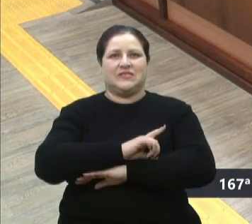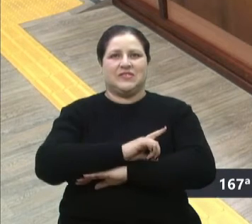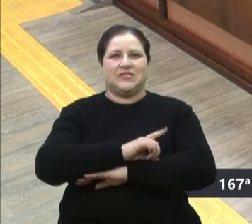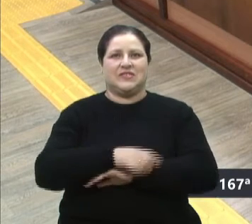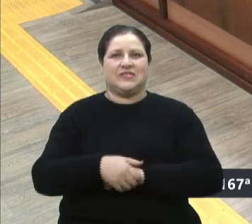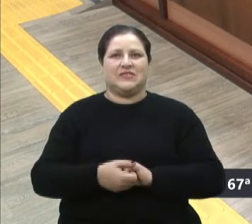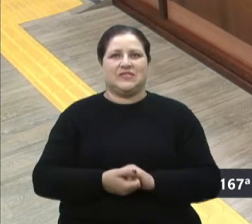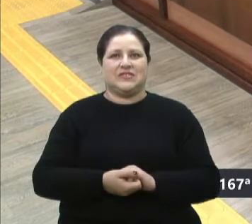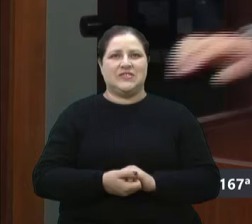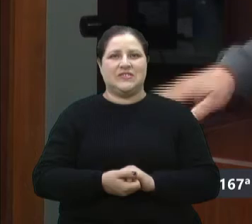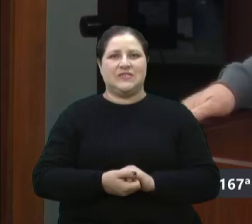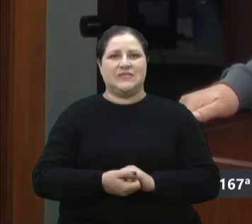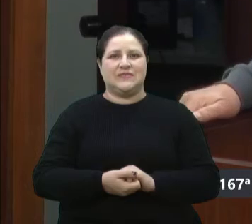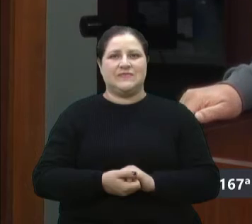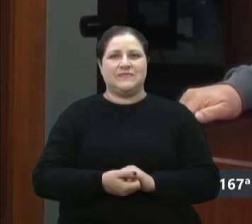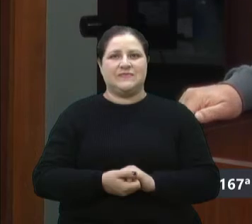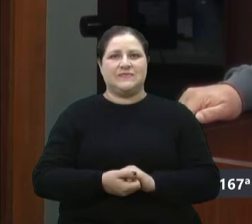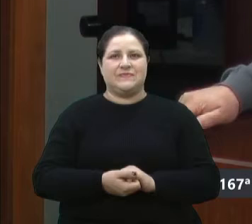Bom dia, senhora